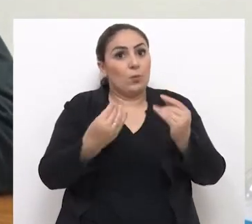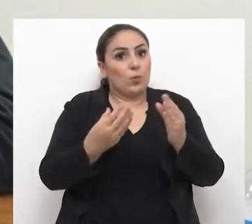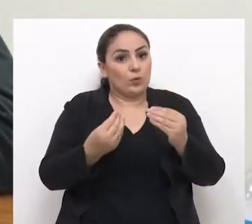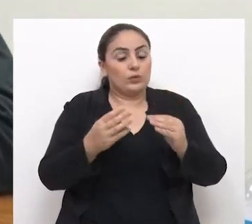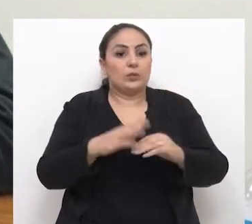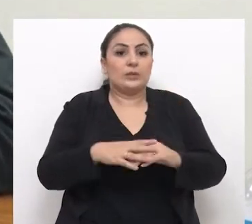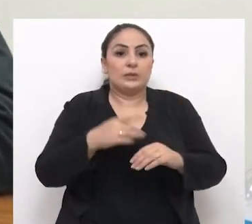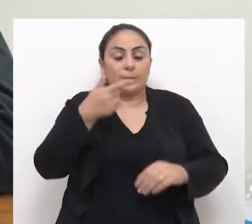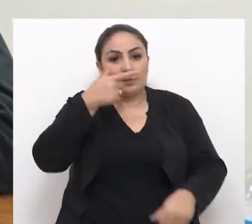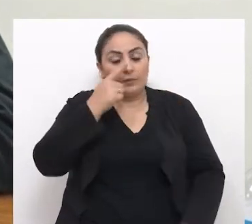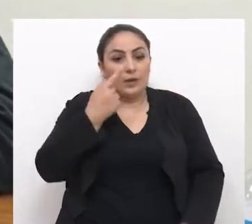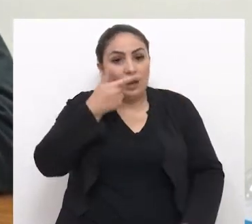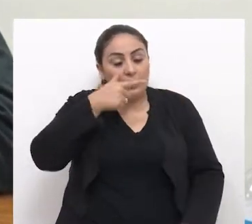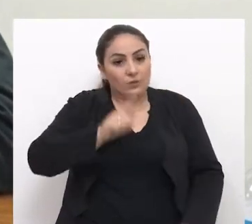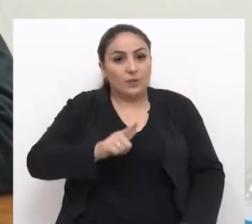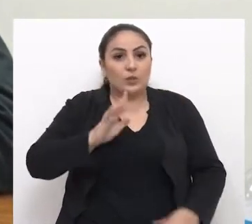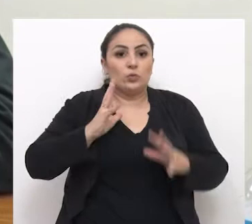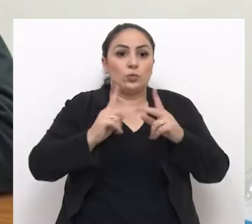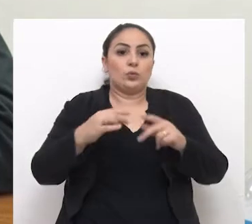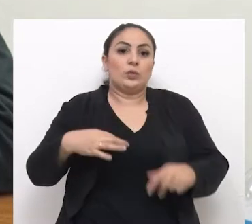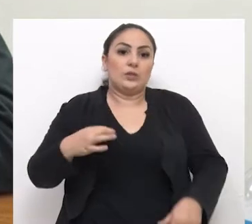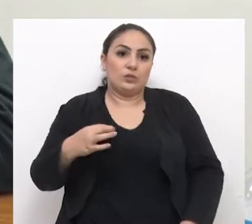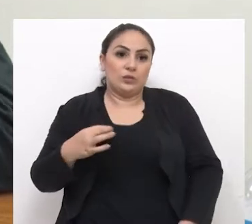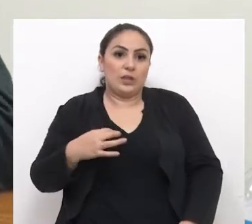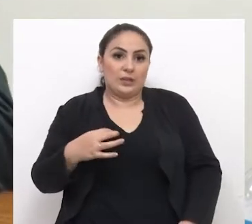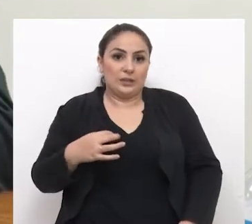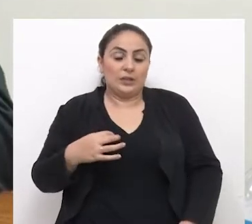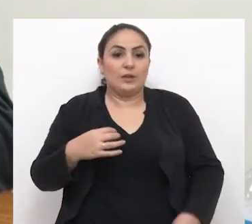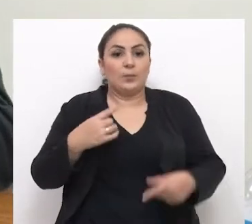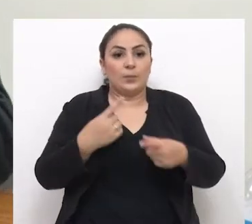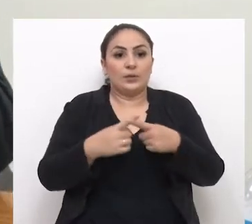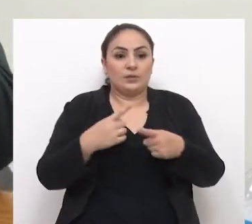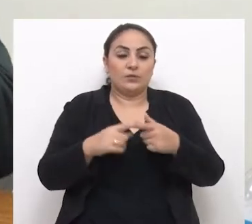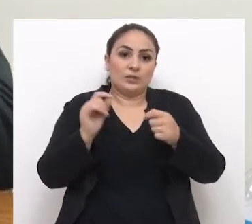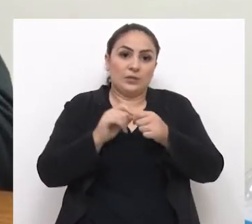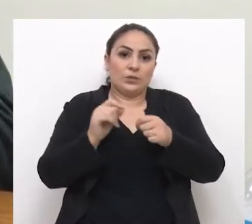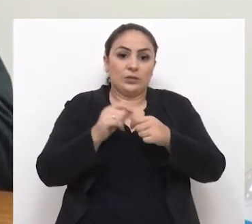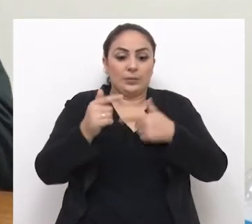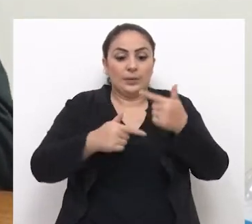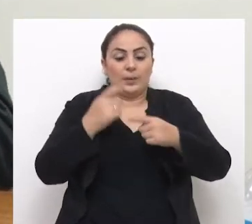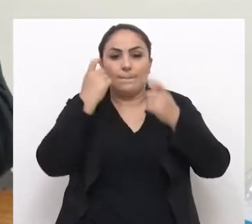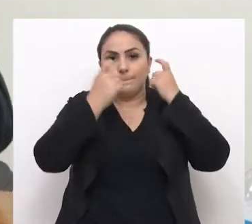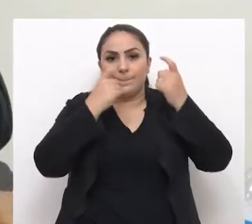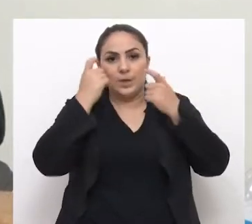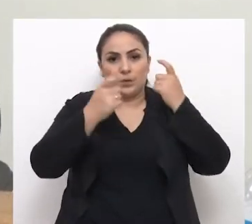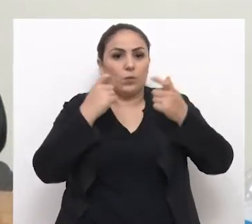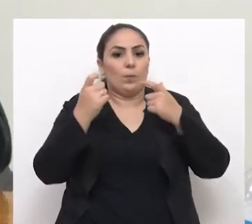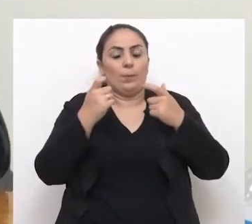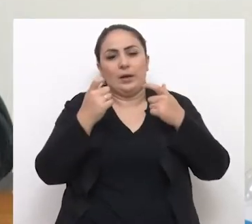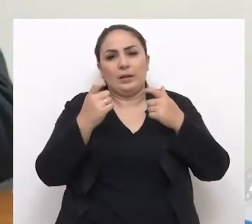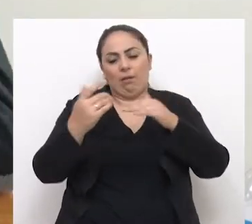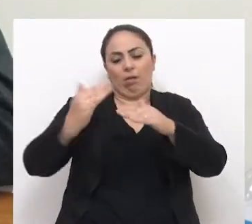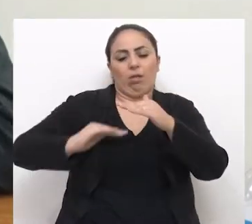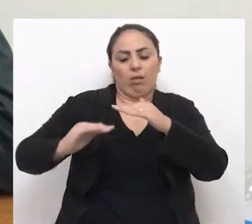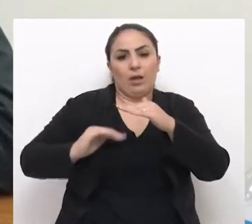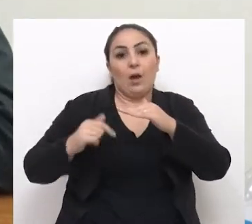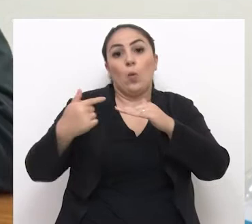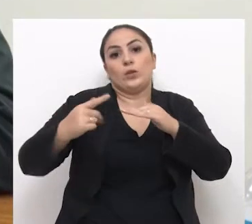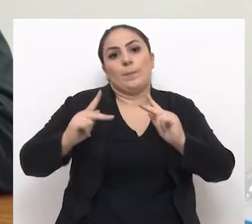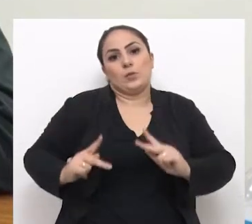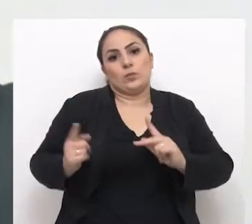muita atenção e refutar esses candidatos que, ao invés de expor o seu trabalho, se preocupam em denegrir